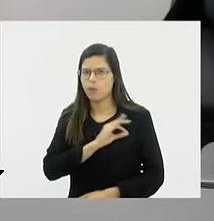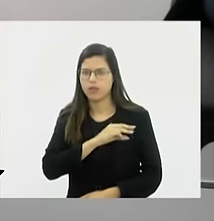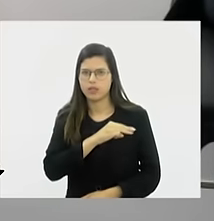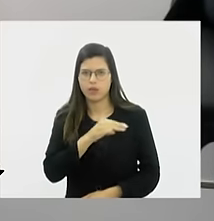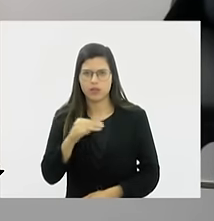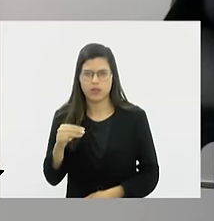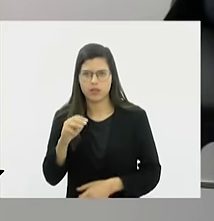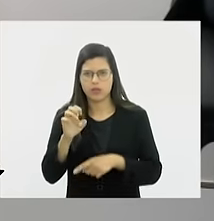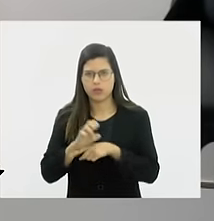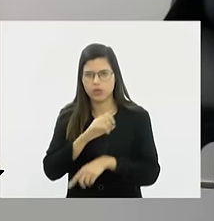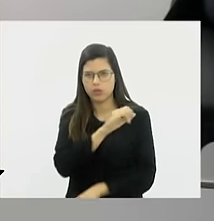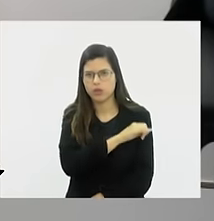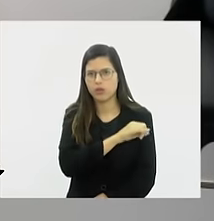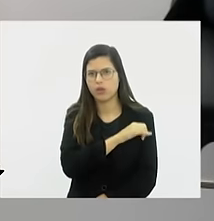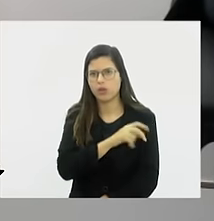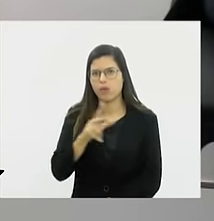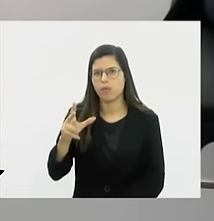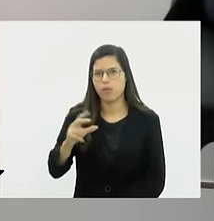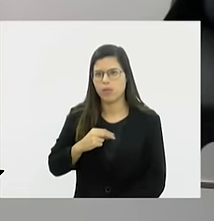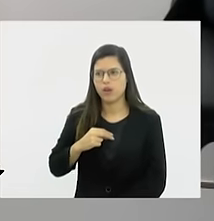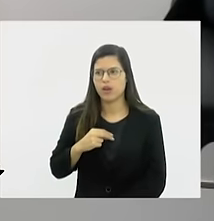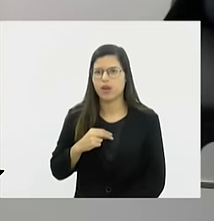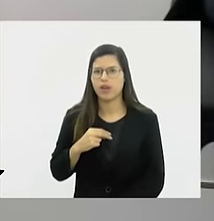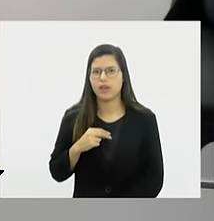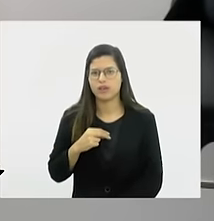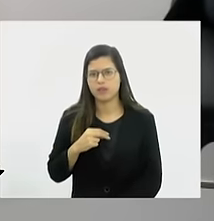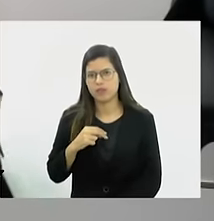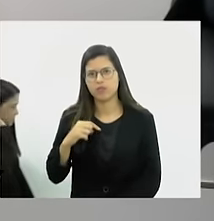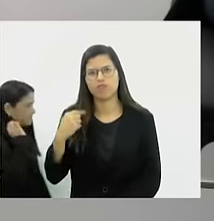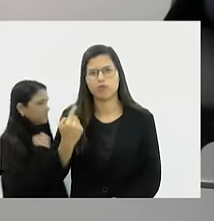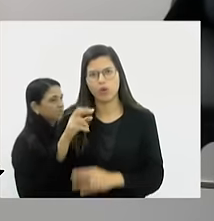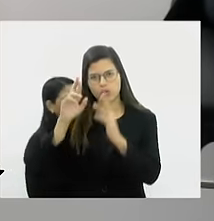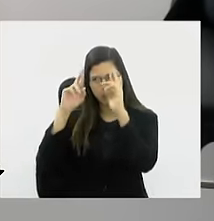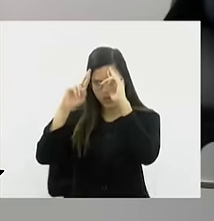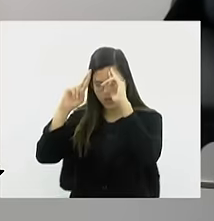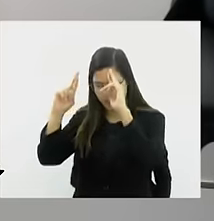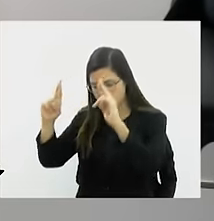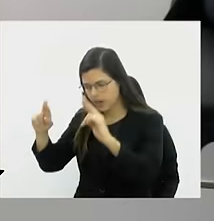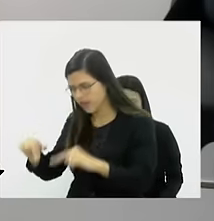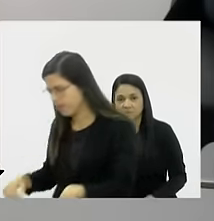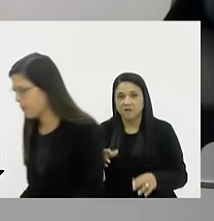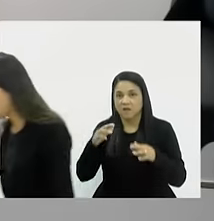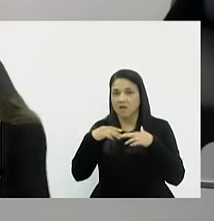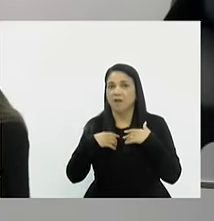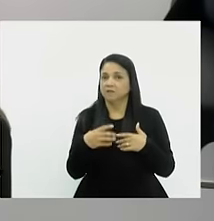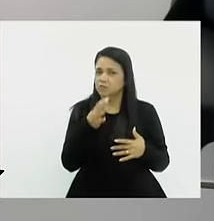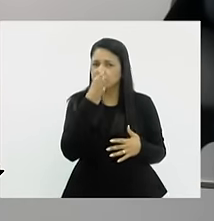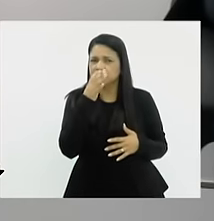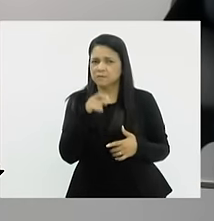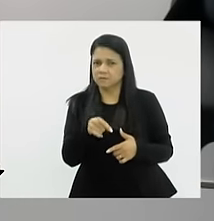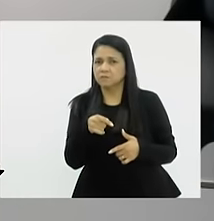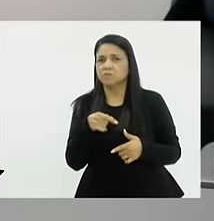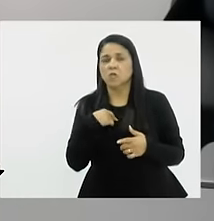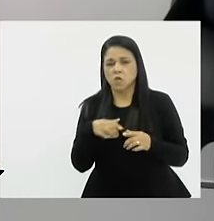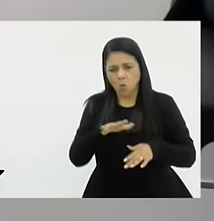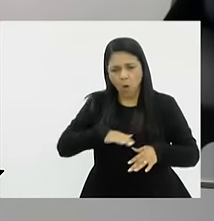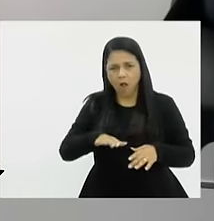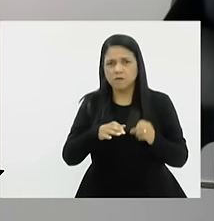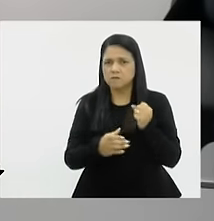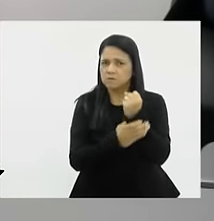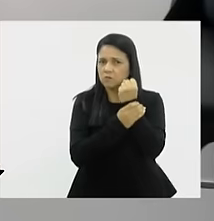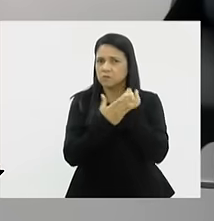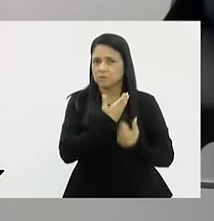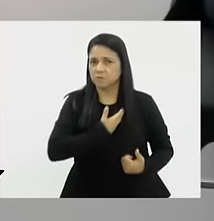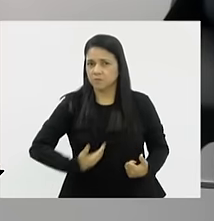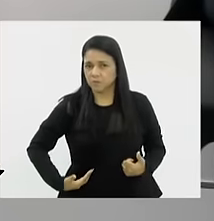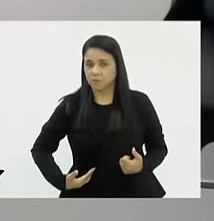Janeiro, que merece todo o nosso carinho, o nosso respeito, a nossa admiração. E eu sou da área de segurança pública,